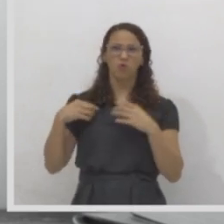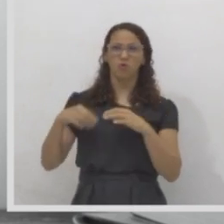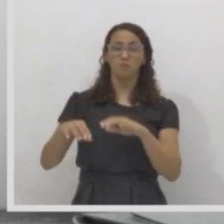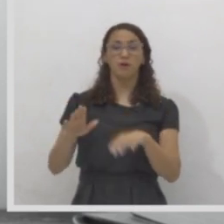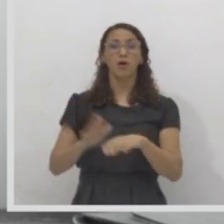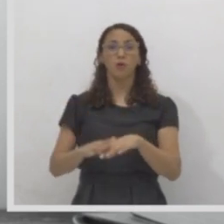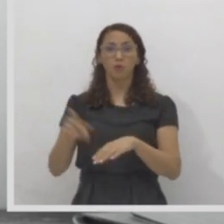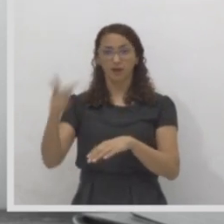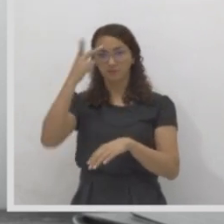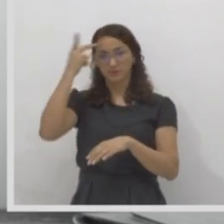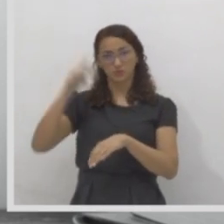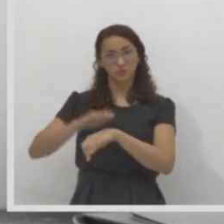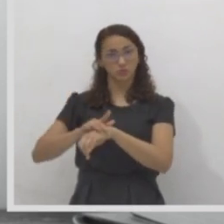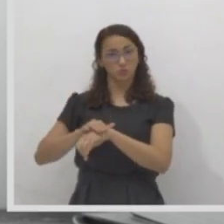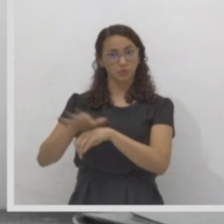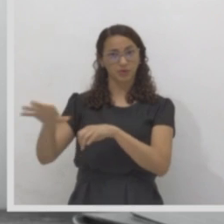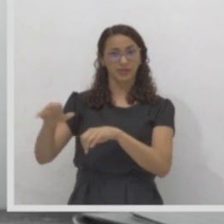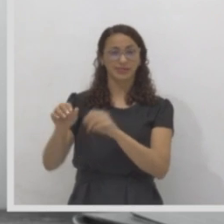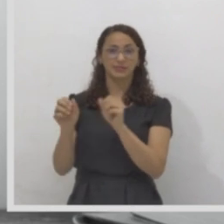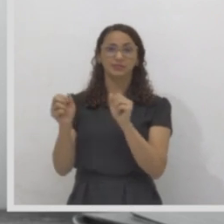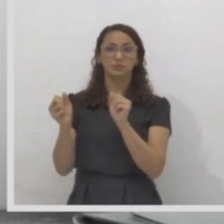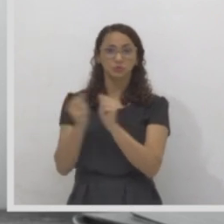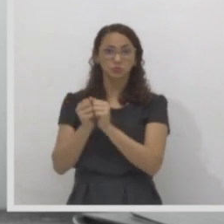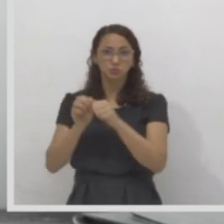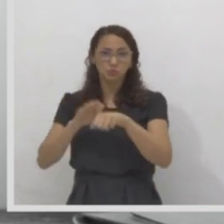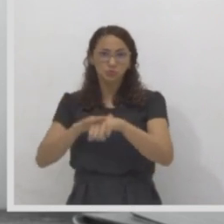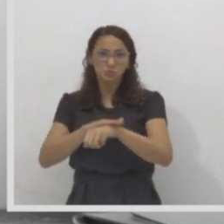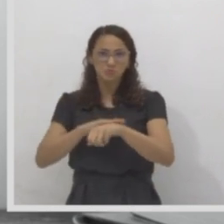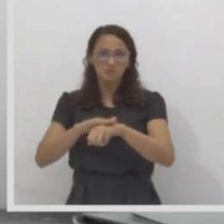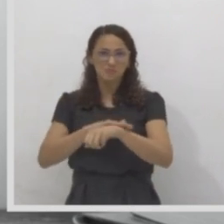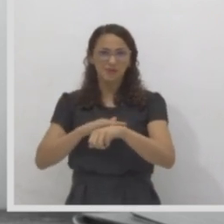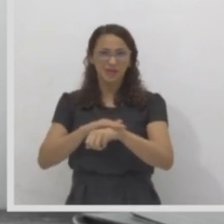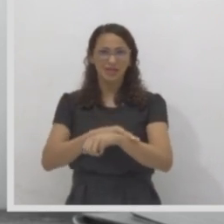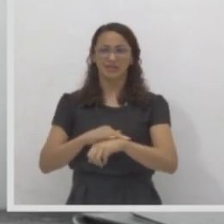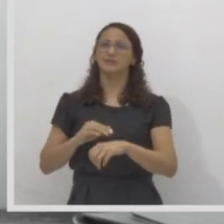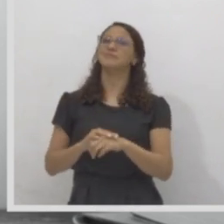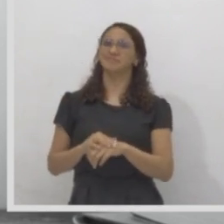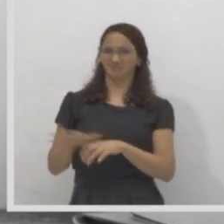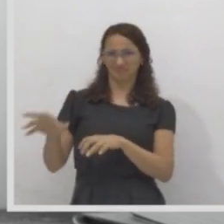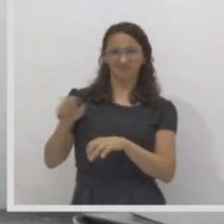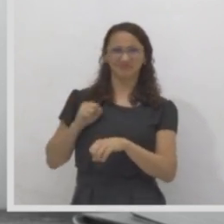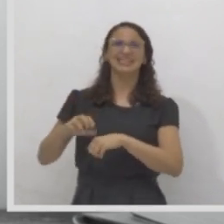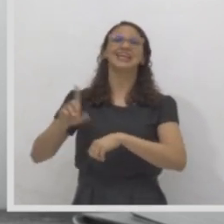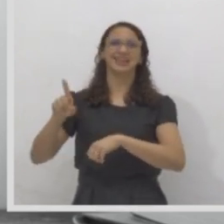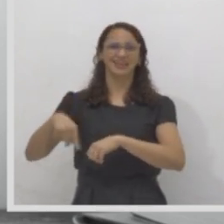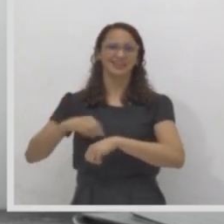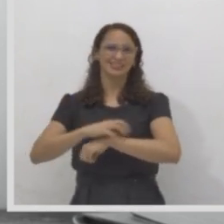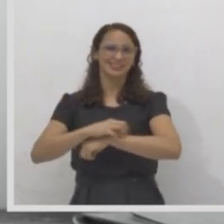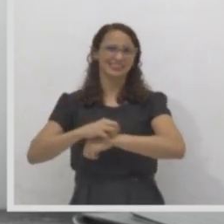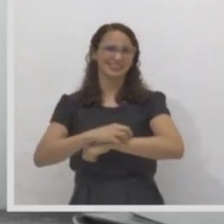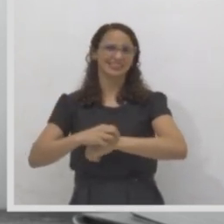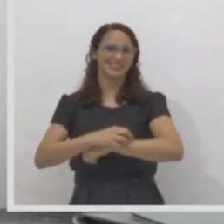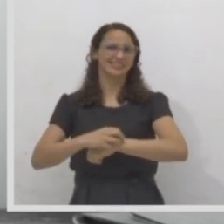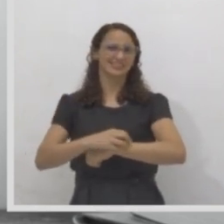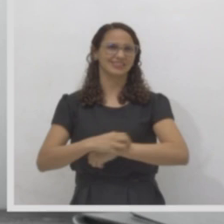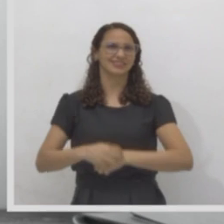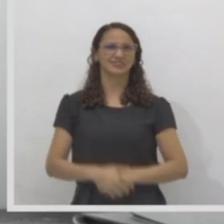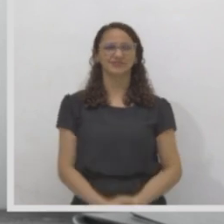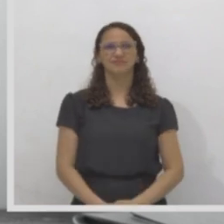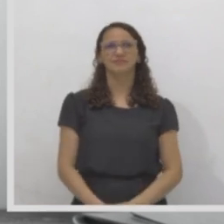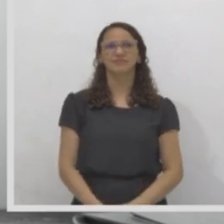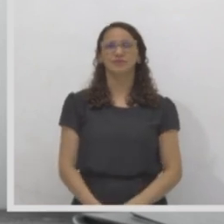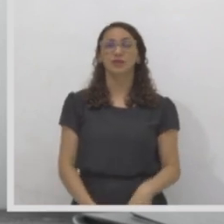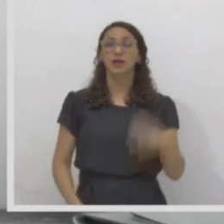a sarna, né? Com roupas contaminadas, objetos contaminados. Vamos para mais uma. Complete as